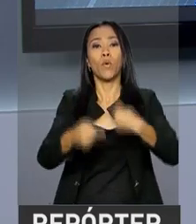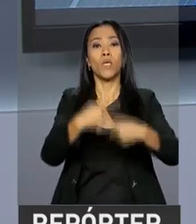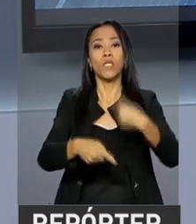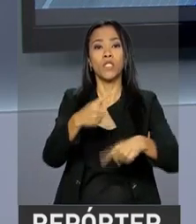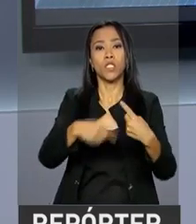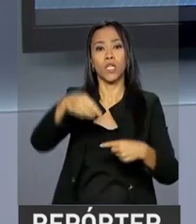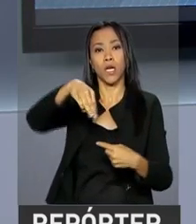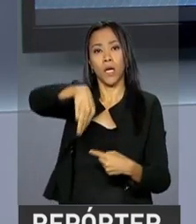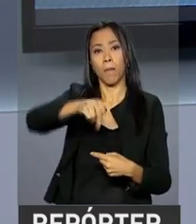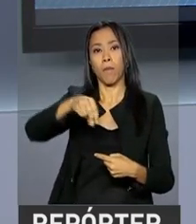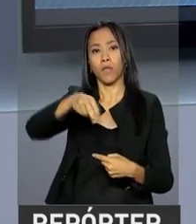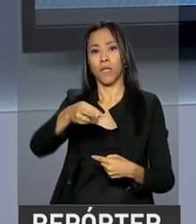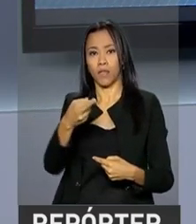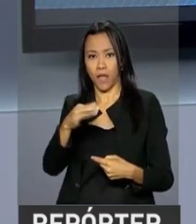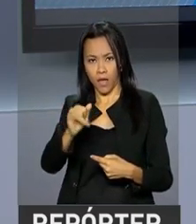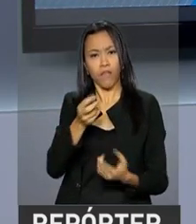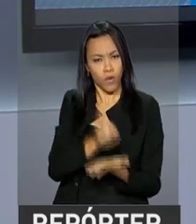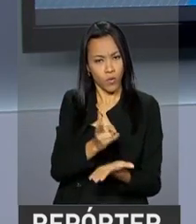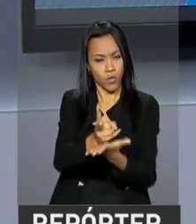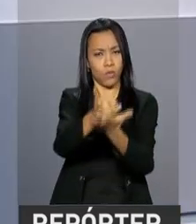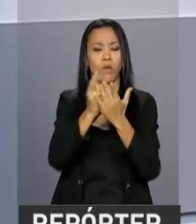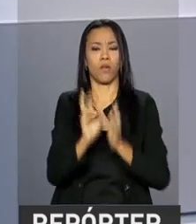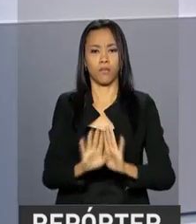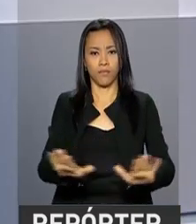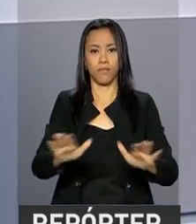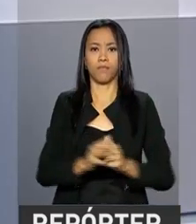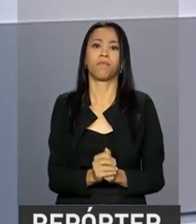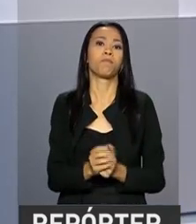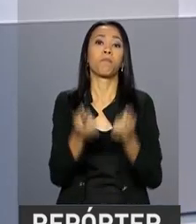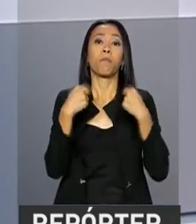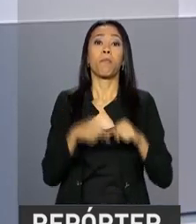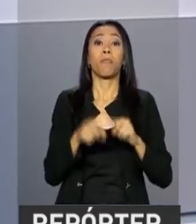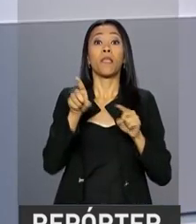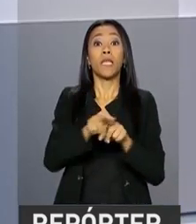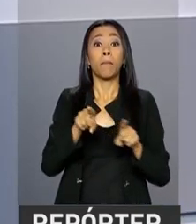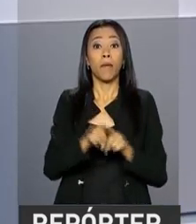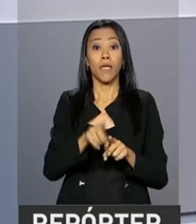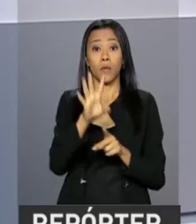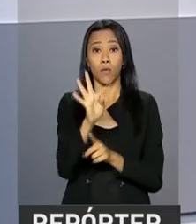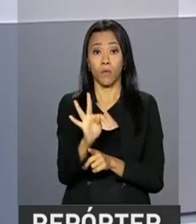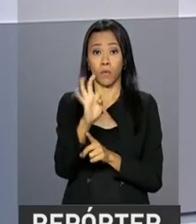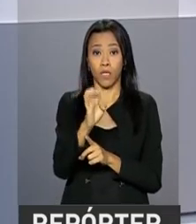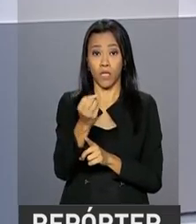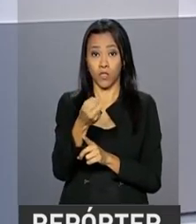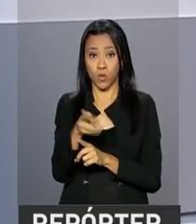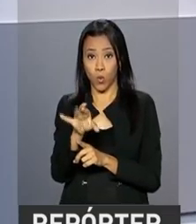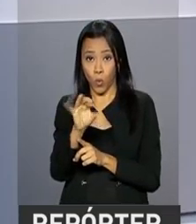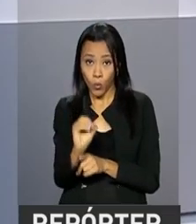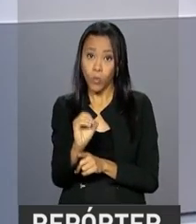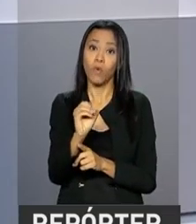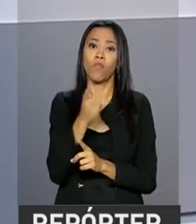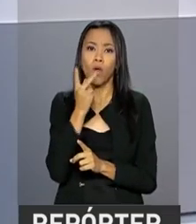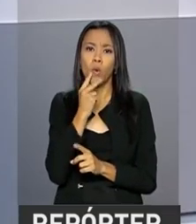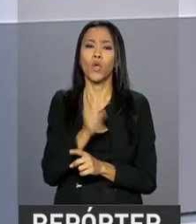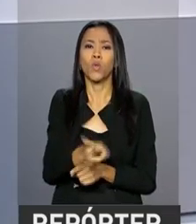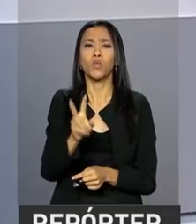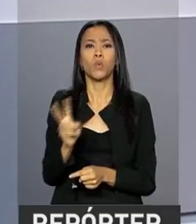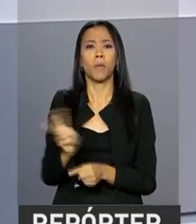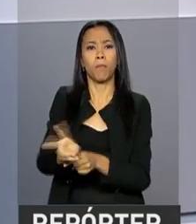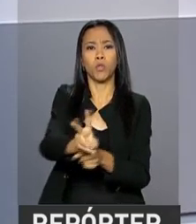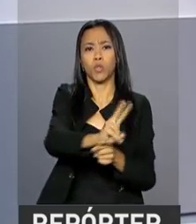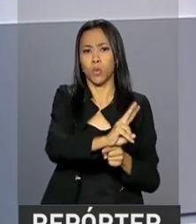seus objetivos tradicionais, e vai continuar assim. O Tesouro Nacional também divulgou uma nota destacando que permanece monitorando os